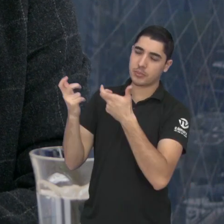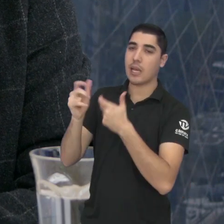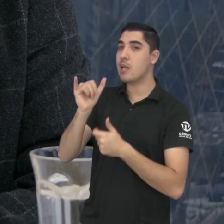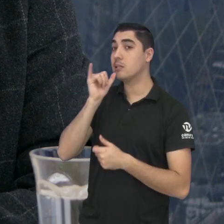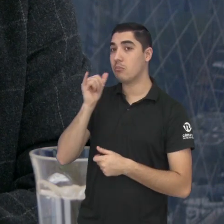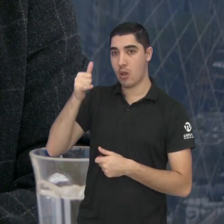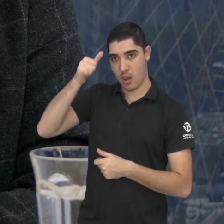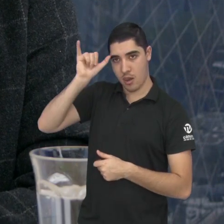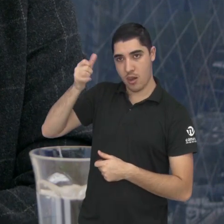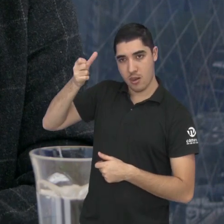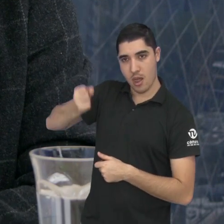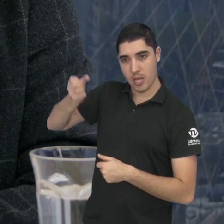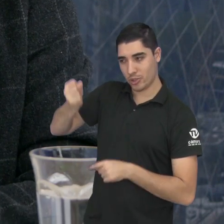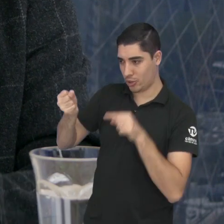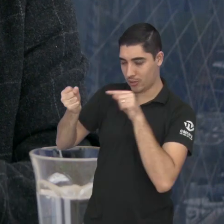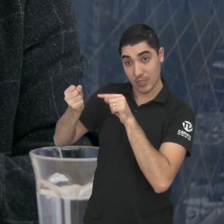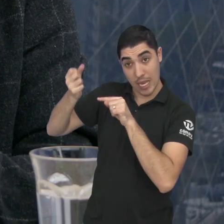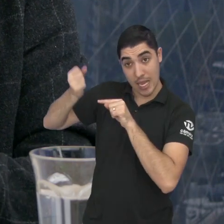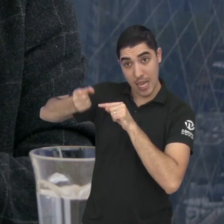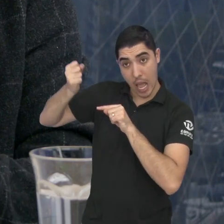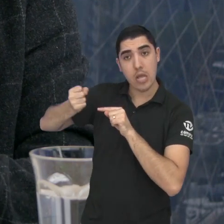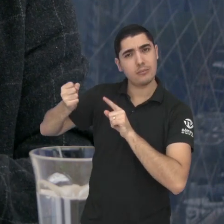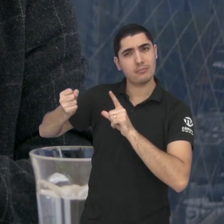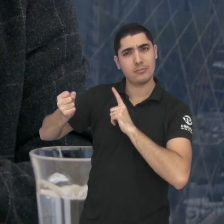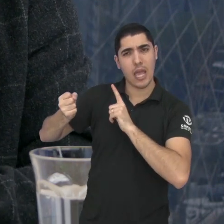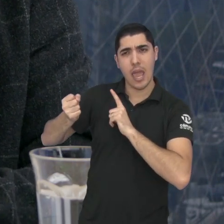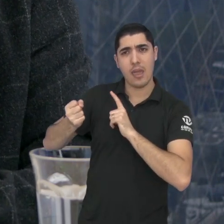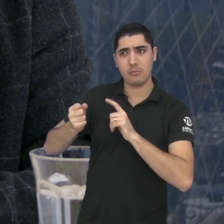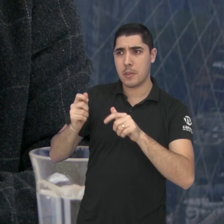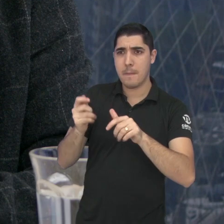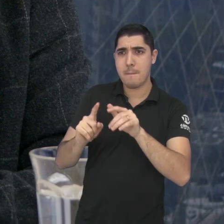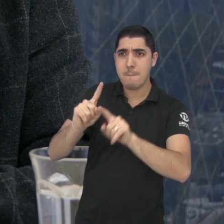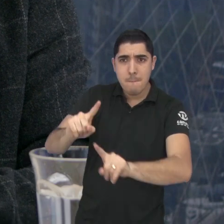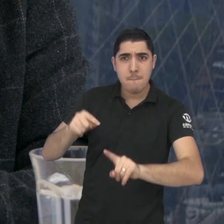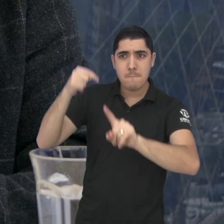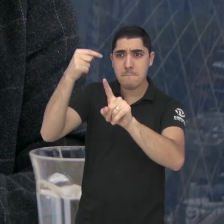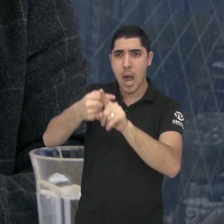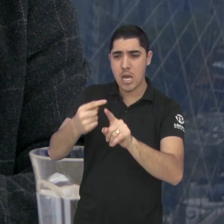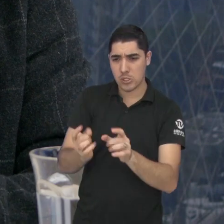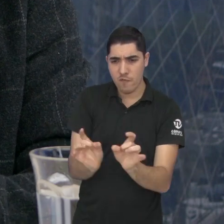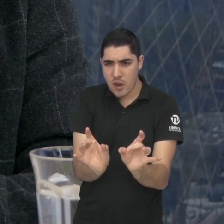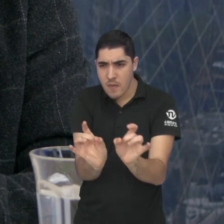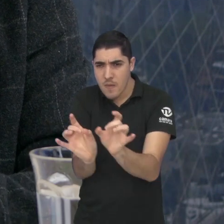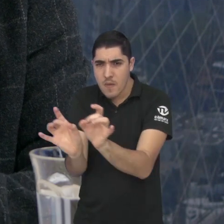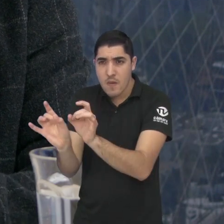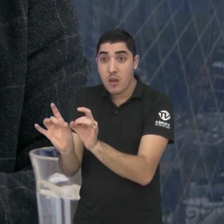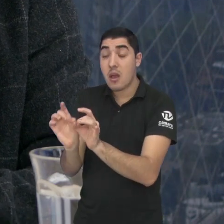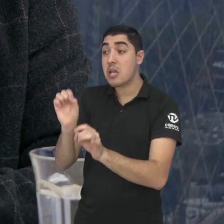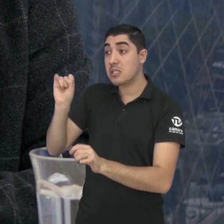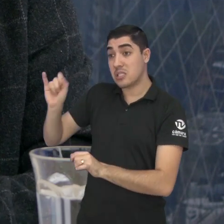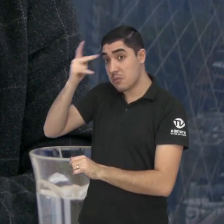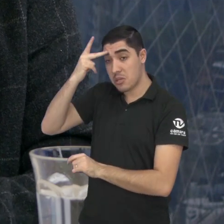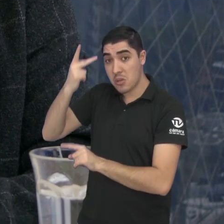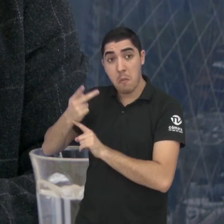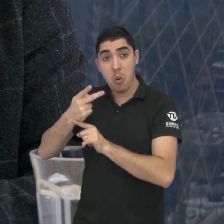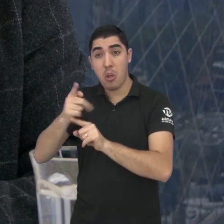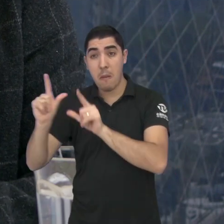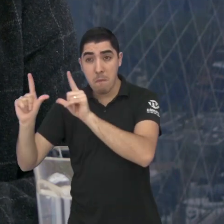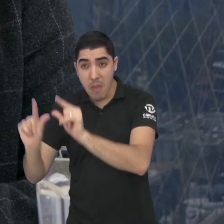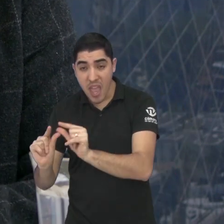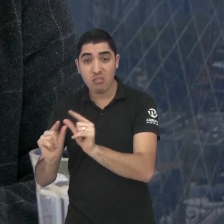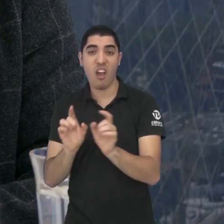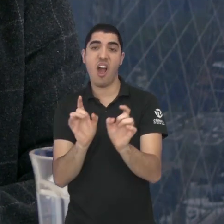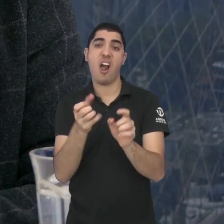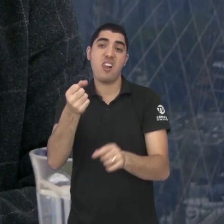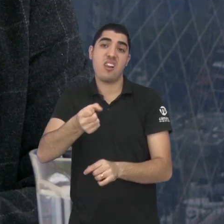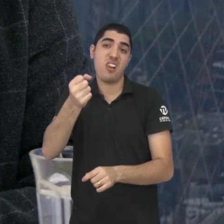muito grande. E aí, lei da oferta e da procura, oferta grande, o preço diminui. E aí os produtores estavam ganhando